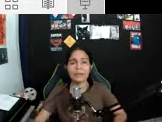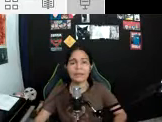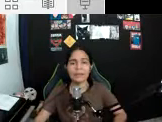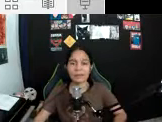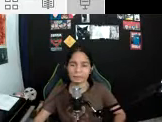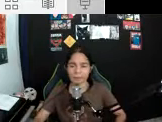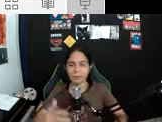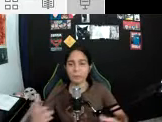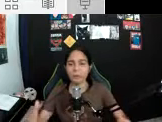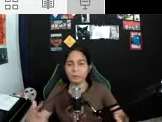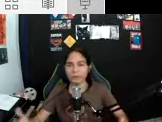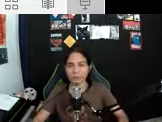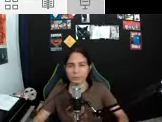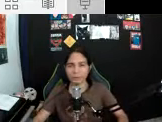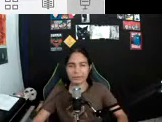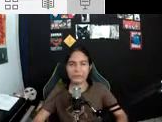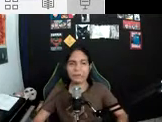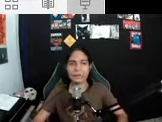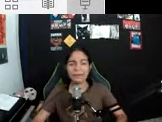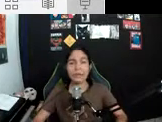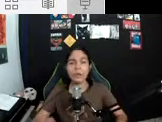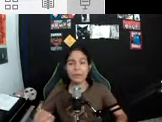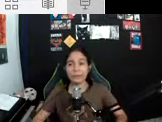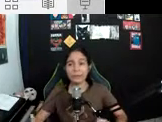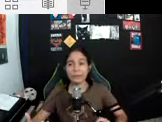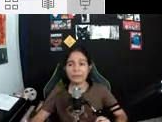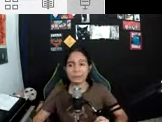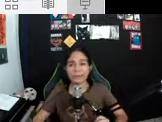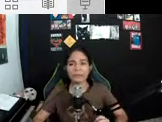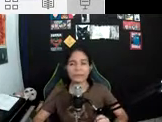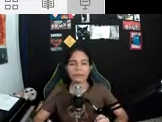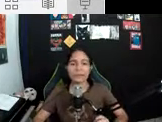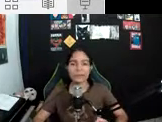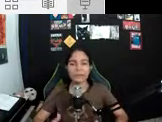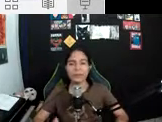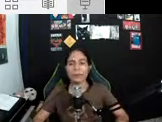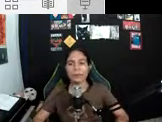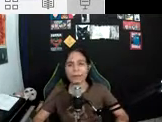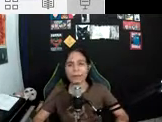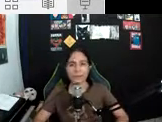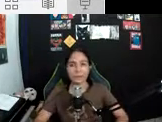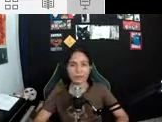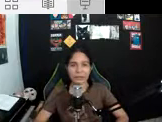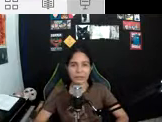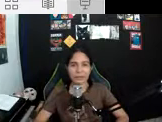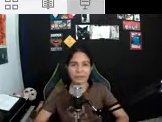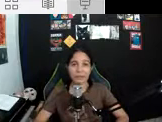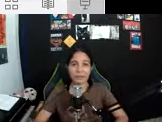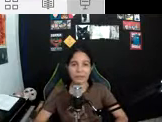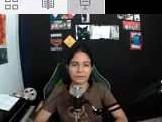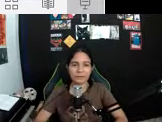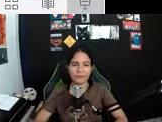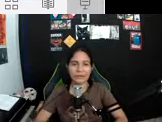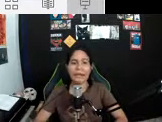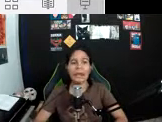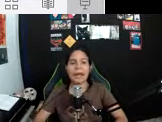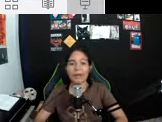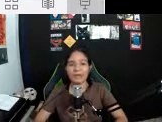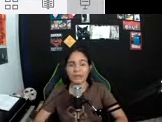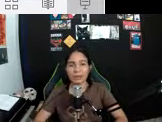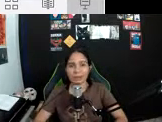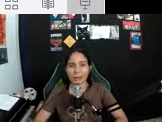assistência, né, seja qual for a sua especialidade, você precisa conhecer qual a ação das medicações que você vai